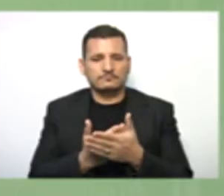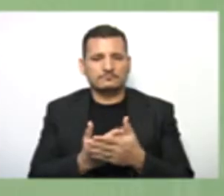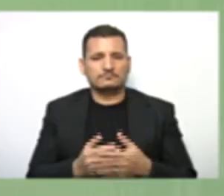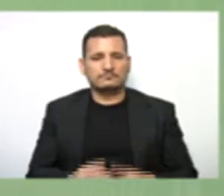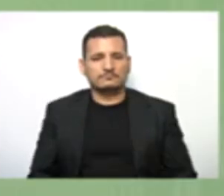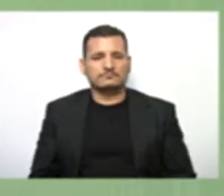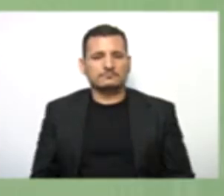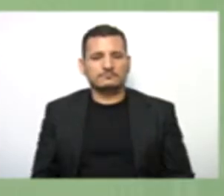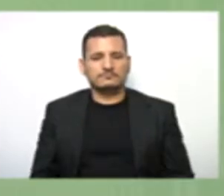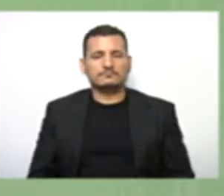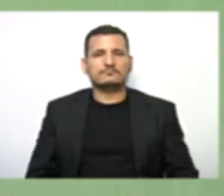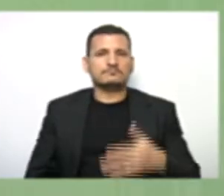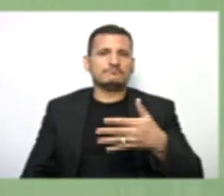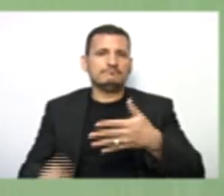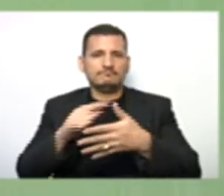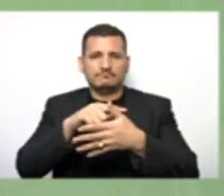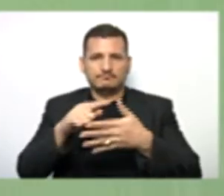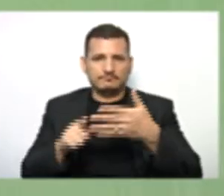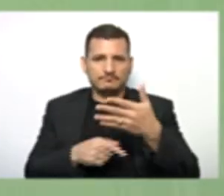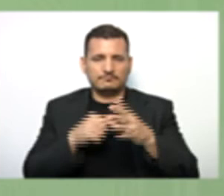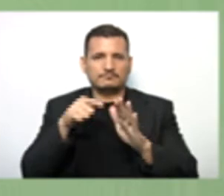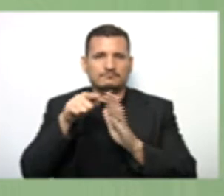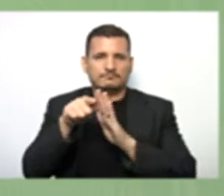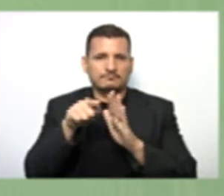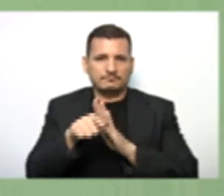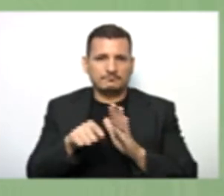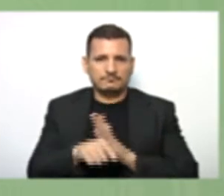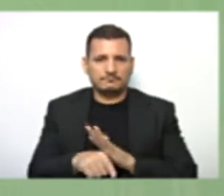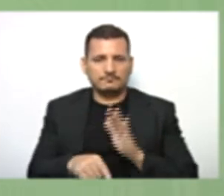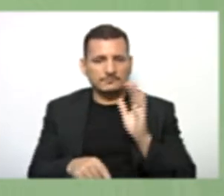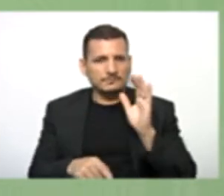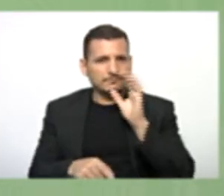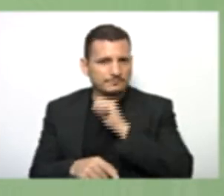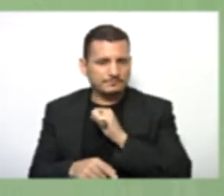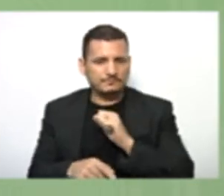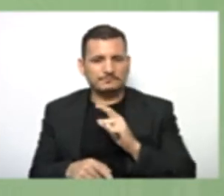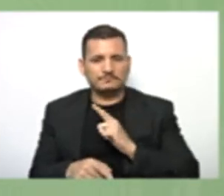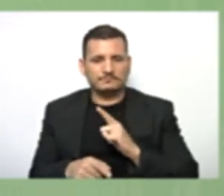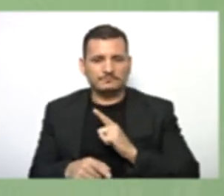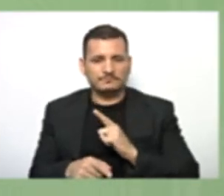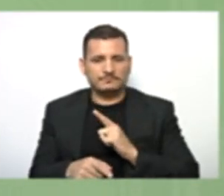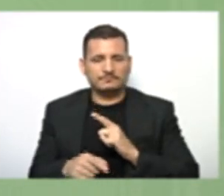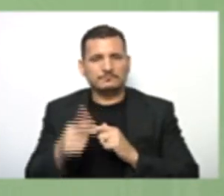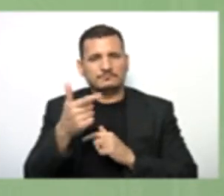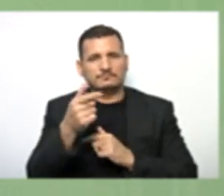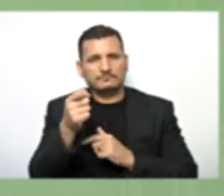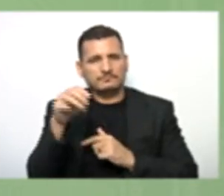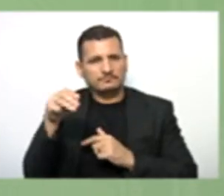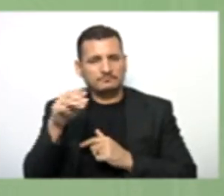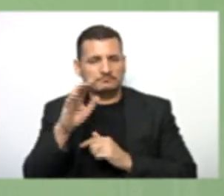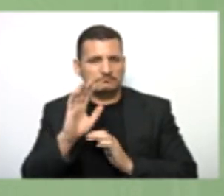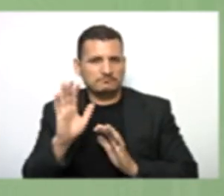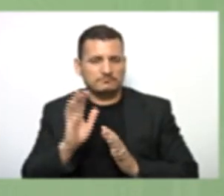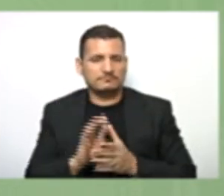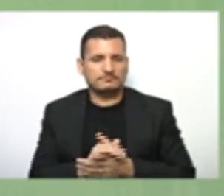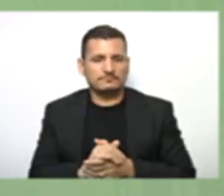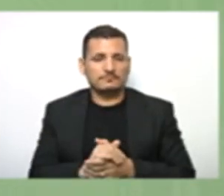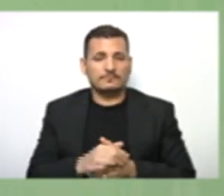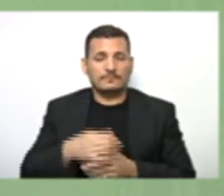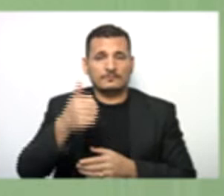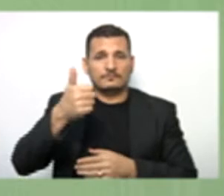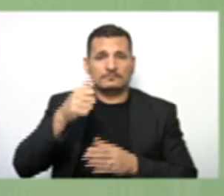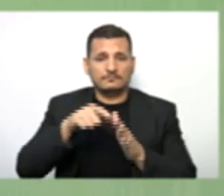Bom, 5 questõezinhas rápidas para vocês. Aposto que 20 minutos vai ser moleza. Primeira